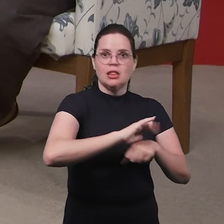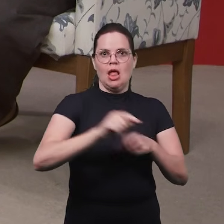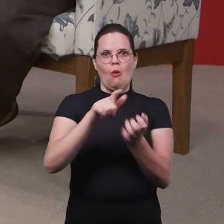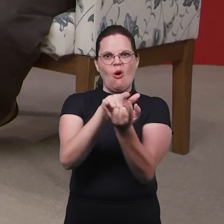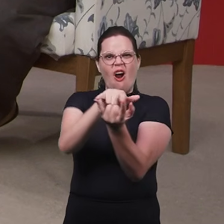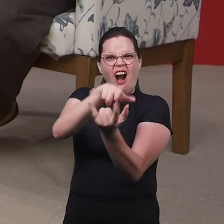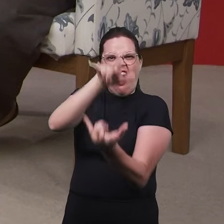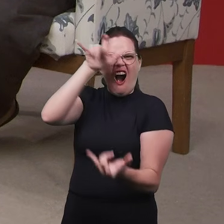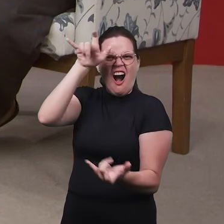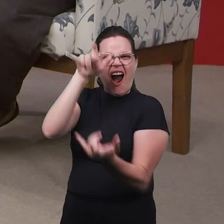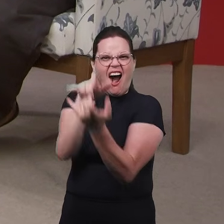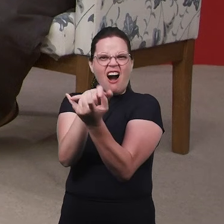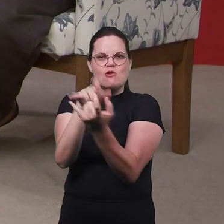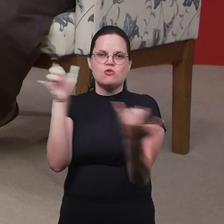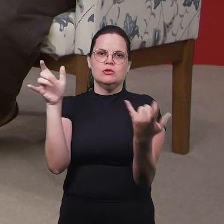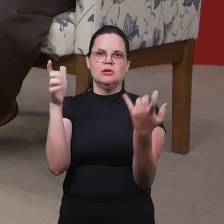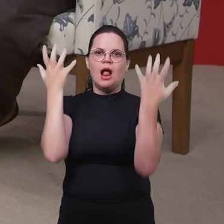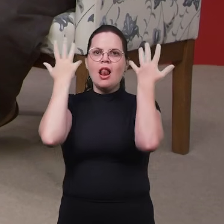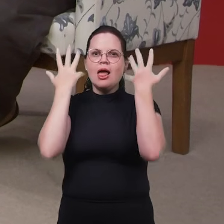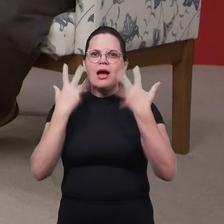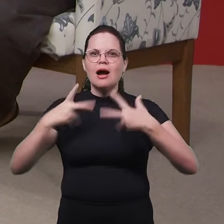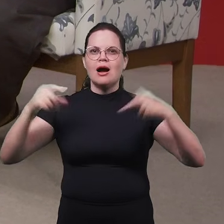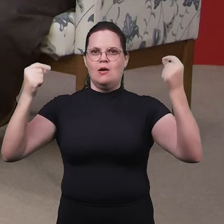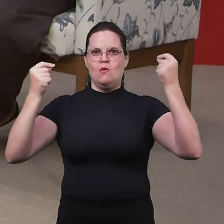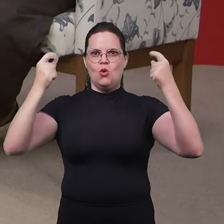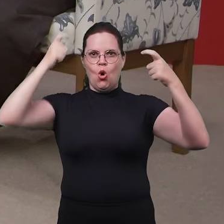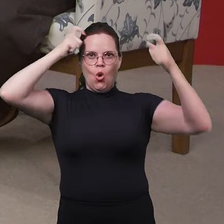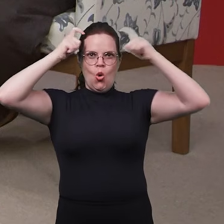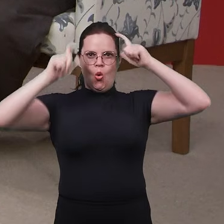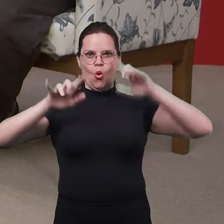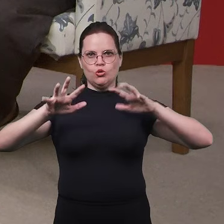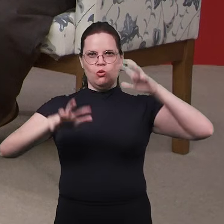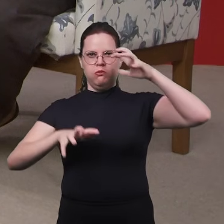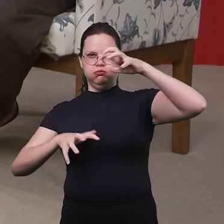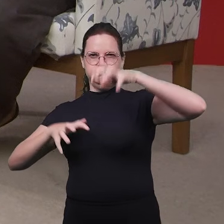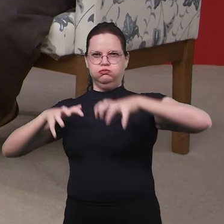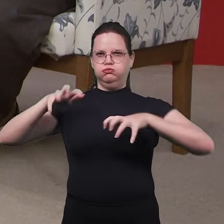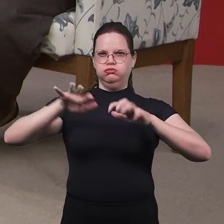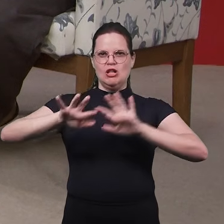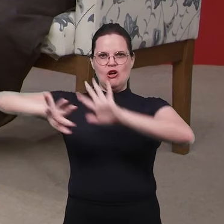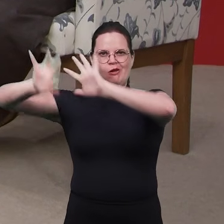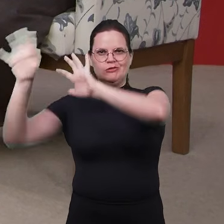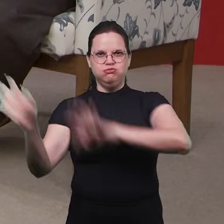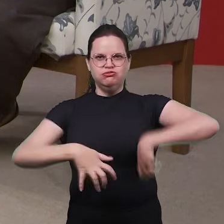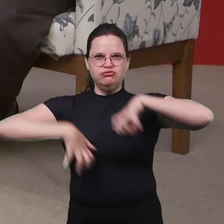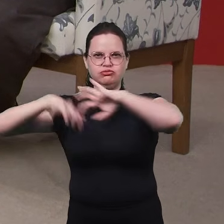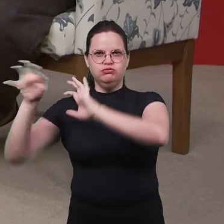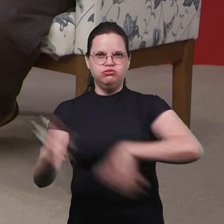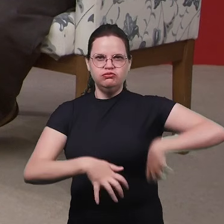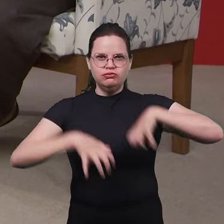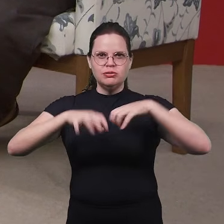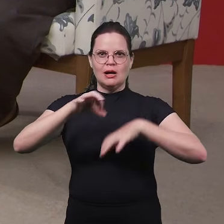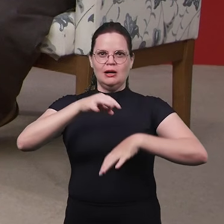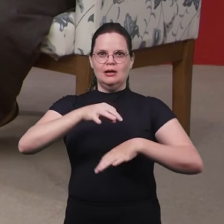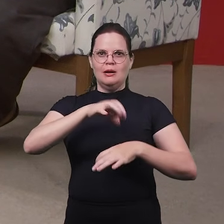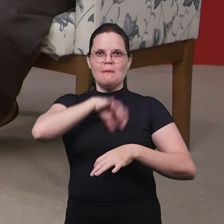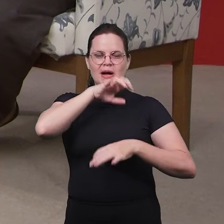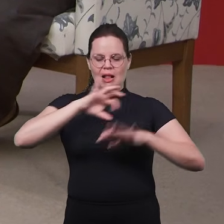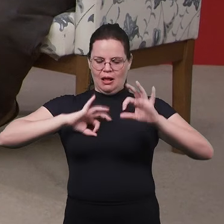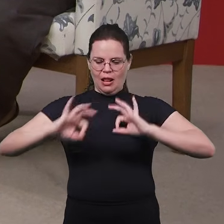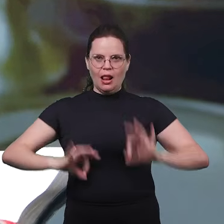feras. São feras. Leão, urso, leopardo e um outro indescritível. Outro indescritível. Tem